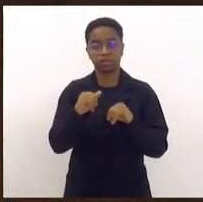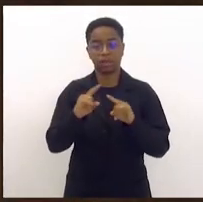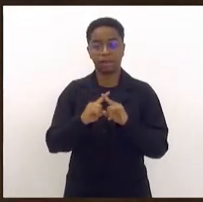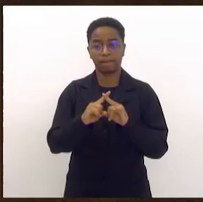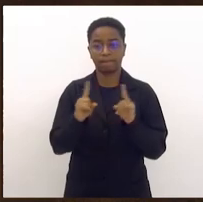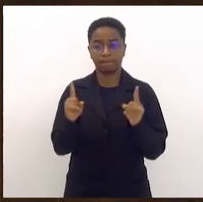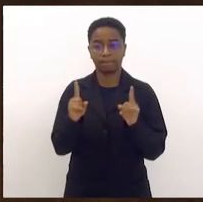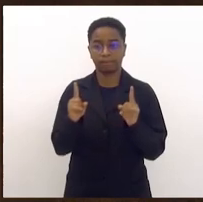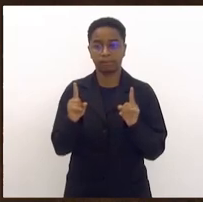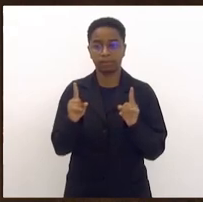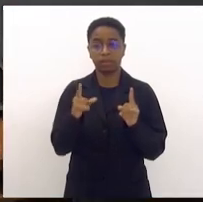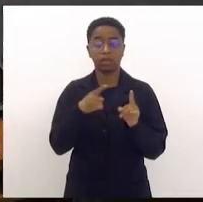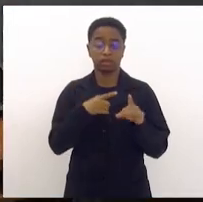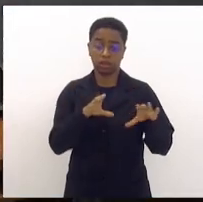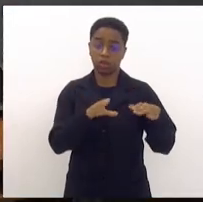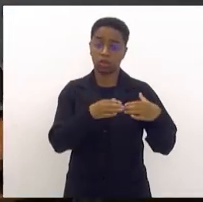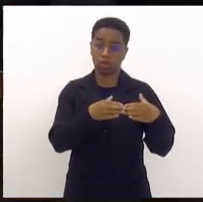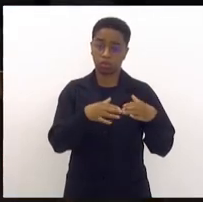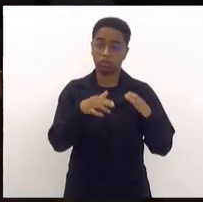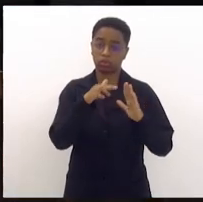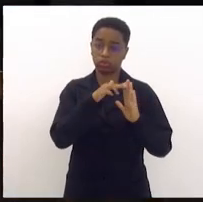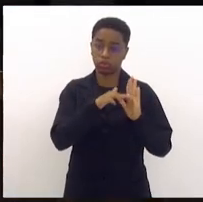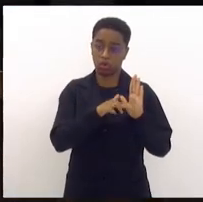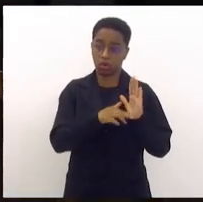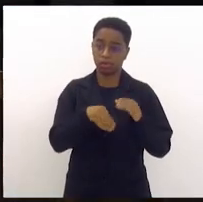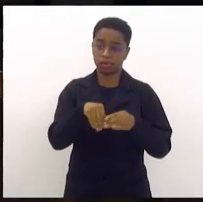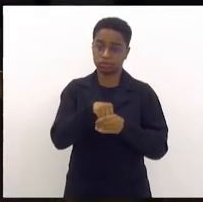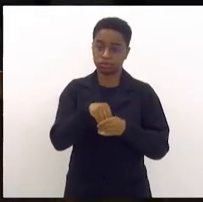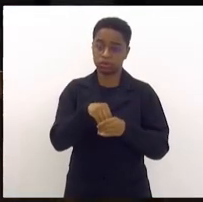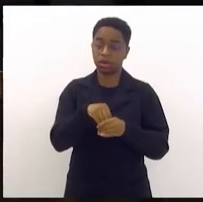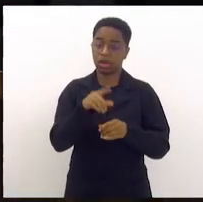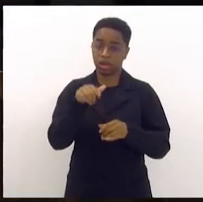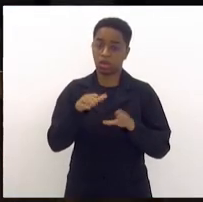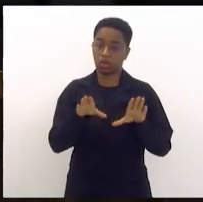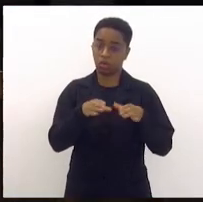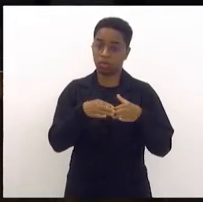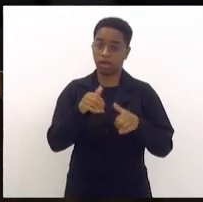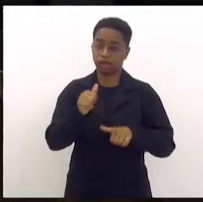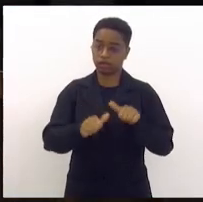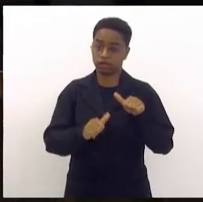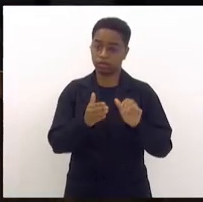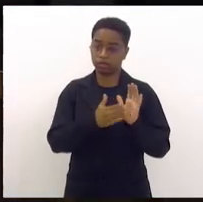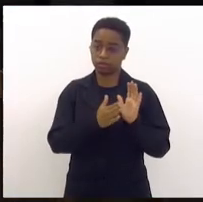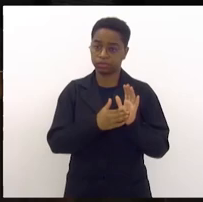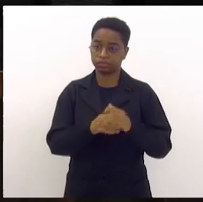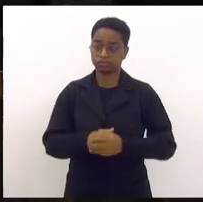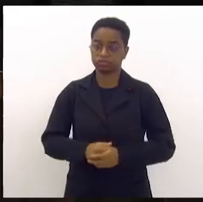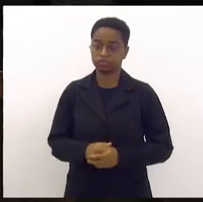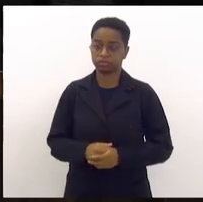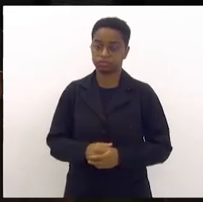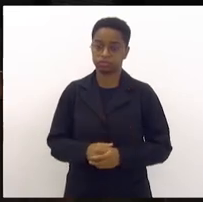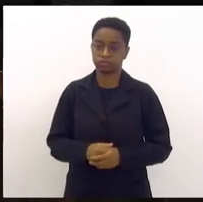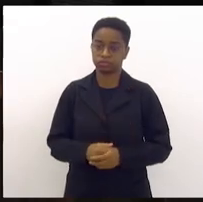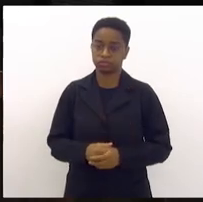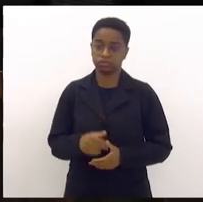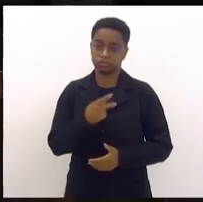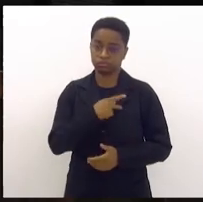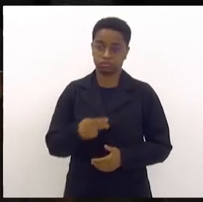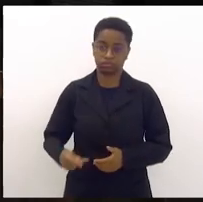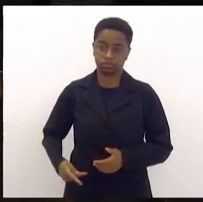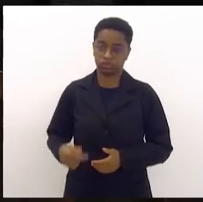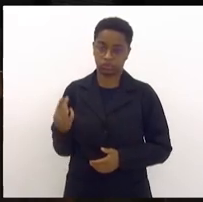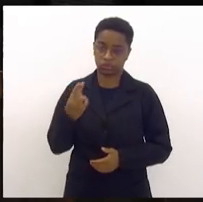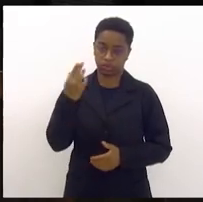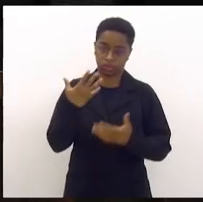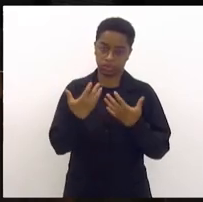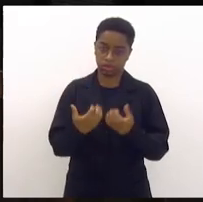Nós temos uma comissão de normas internas, é quem avalia as propostas. Presidente, é inaceitável, né, o